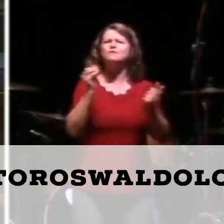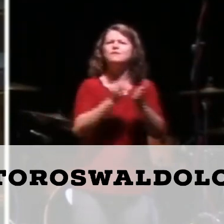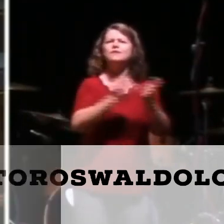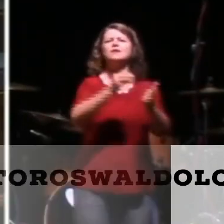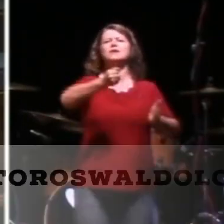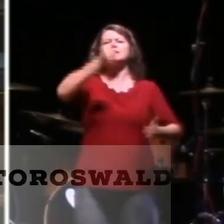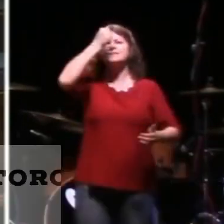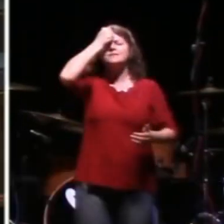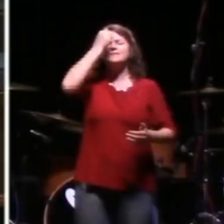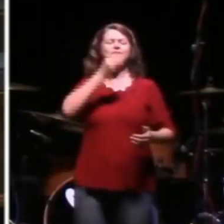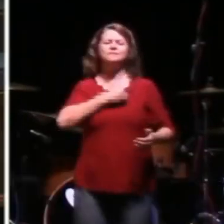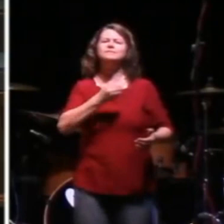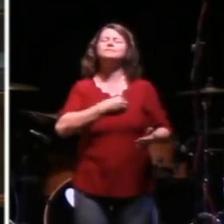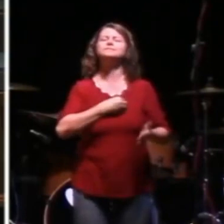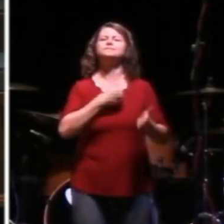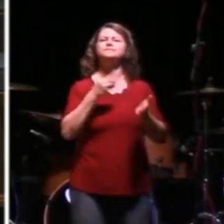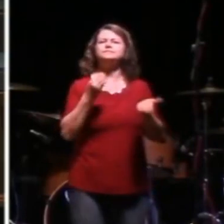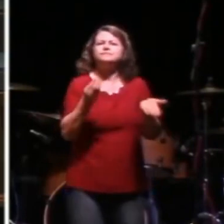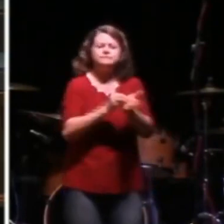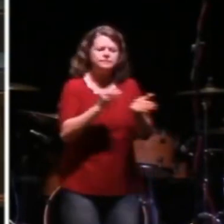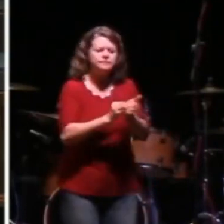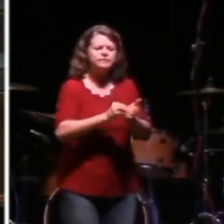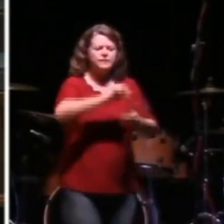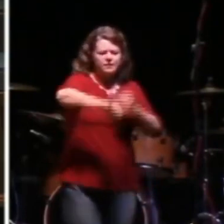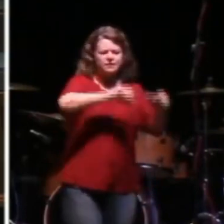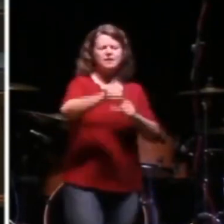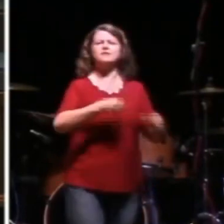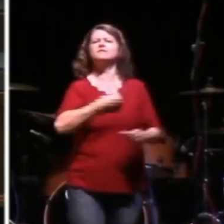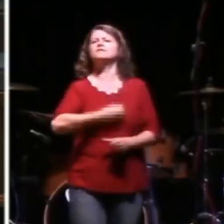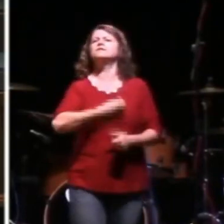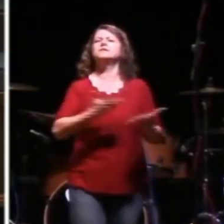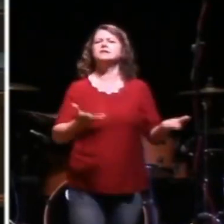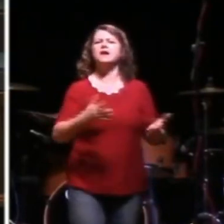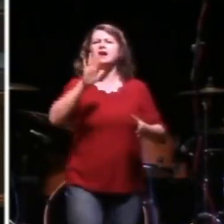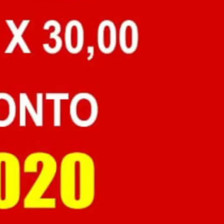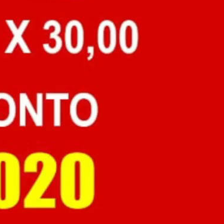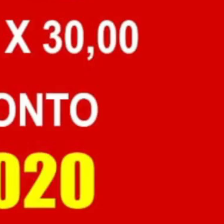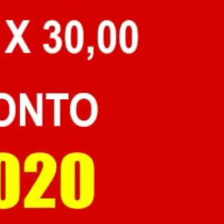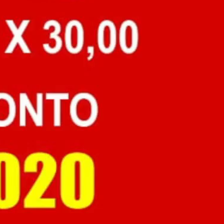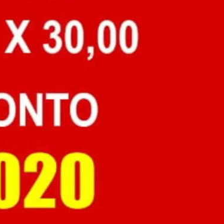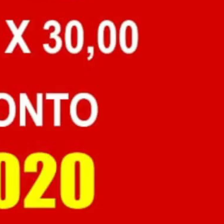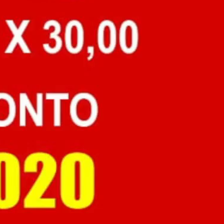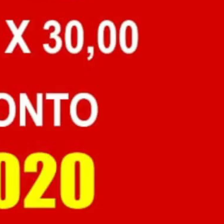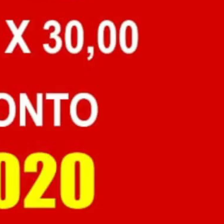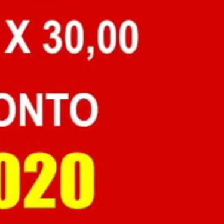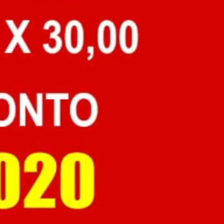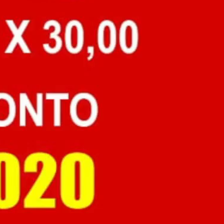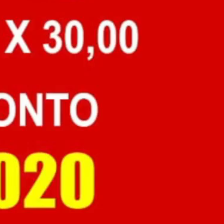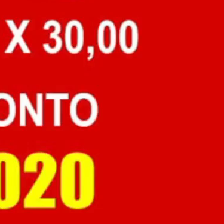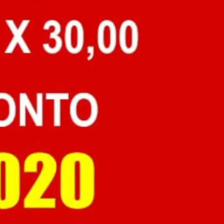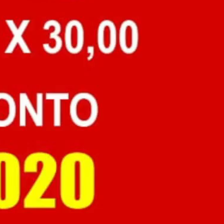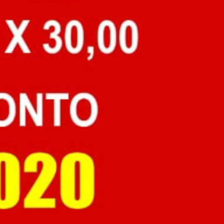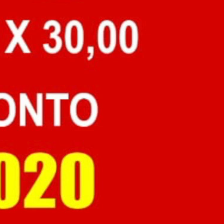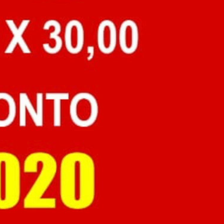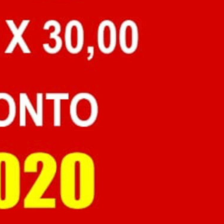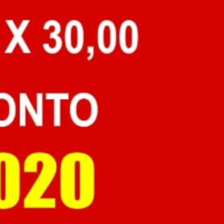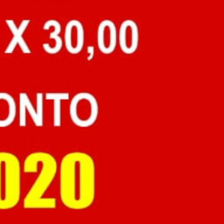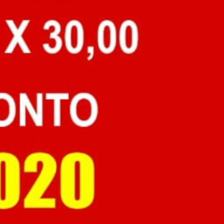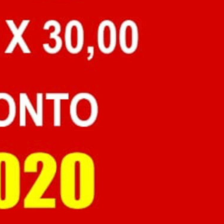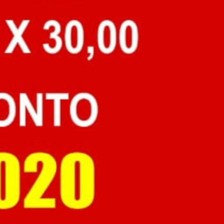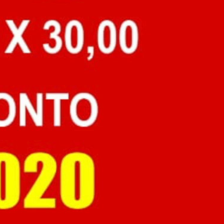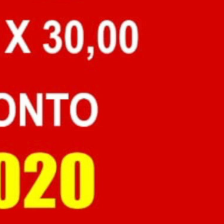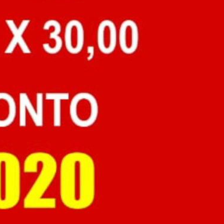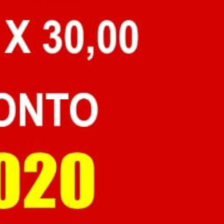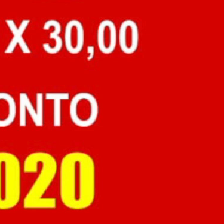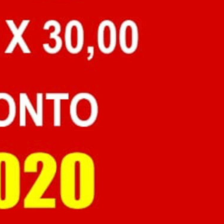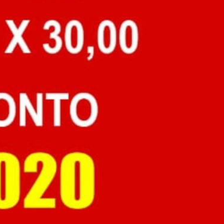e não muda de vida é gente que deus acolhe ele uma vez sacode as duas vezes e não percebe que deus só falando com